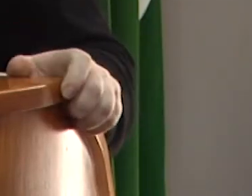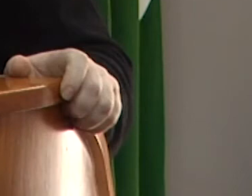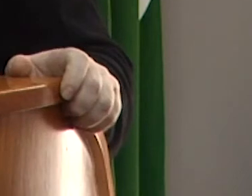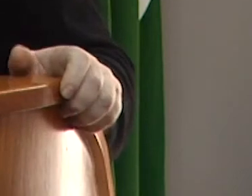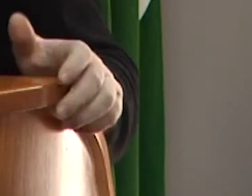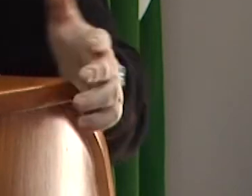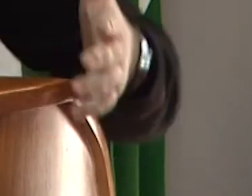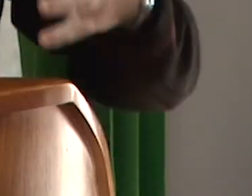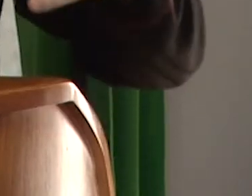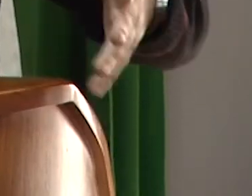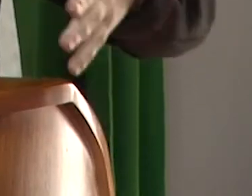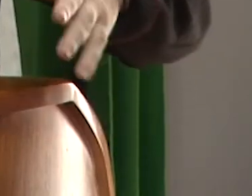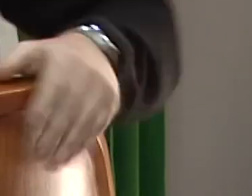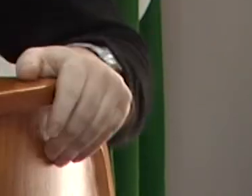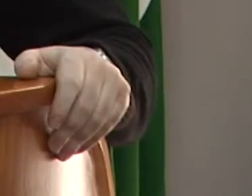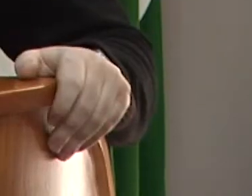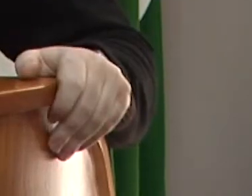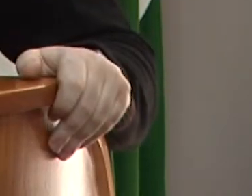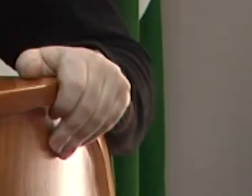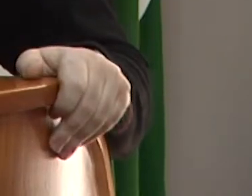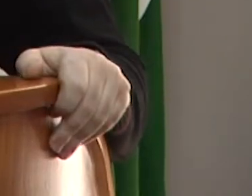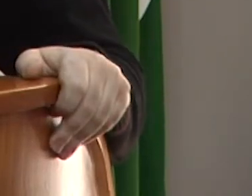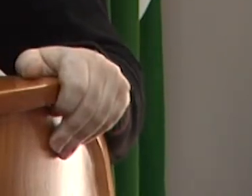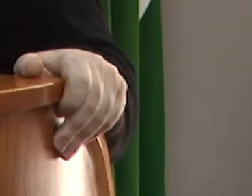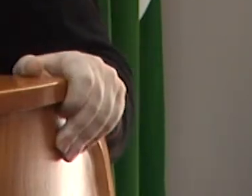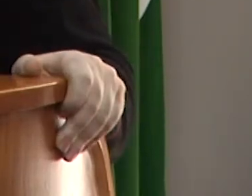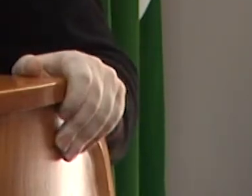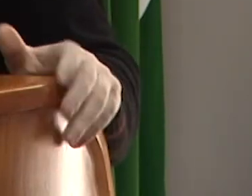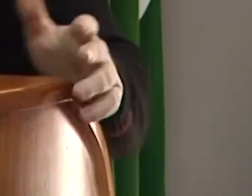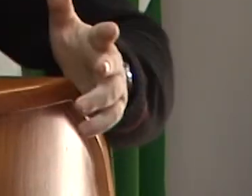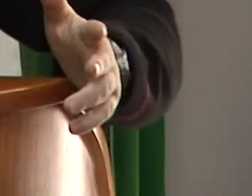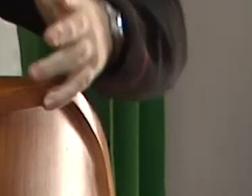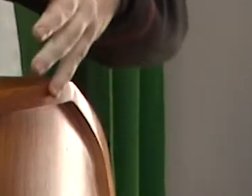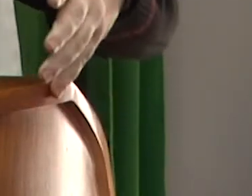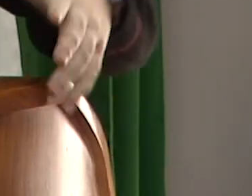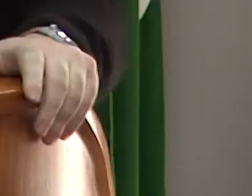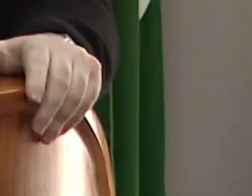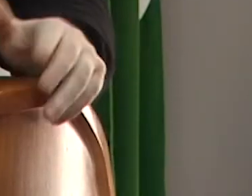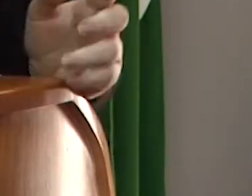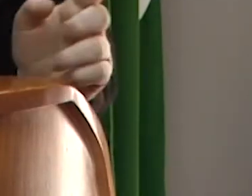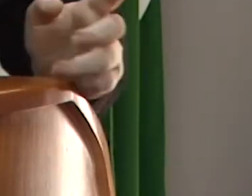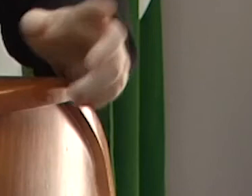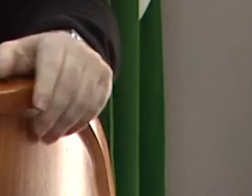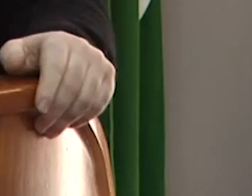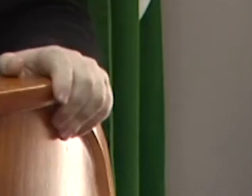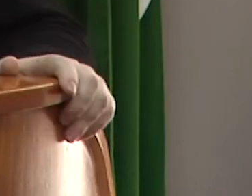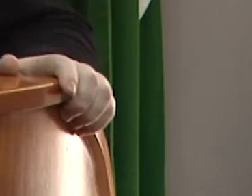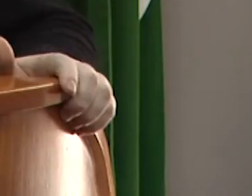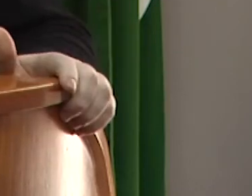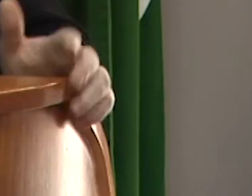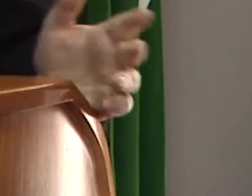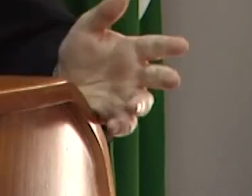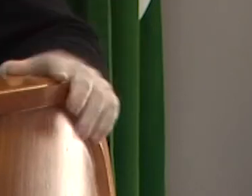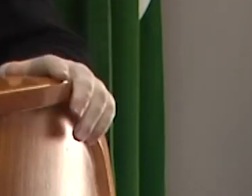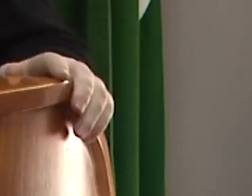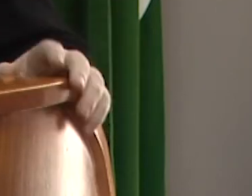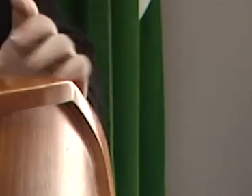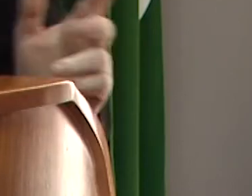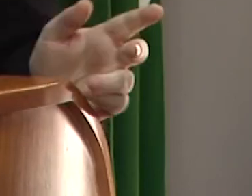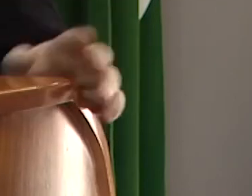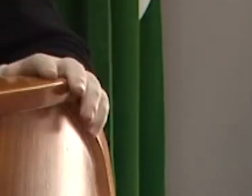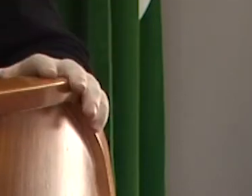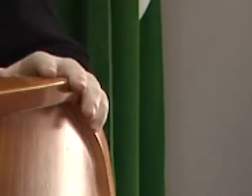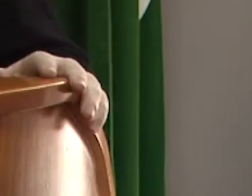trágico acidente. Num momento difícil da política, num momento de que não podemos deixar a desesperança